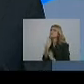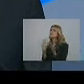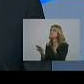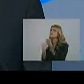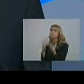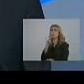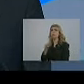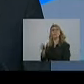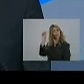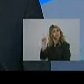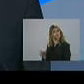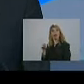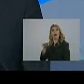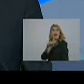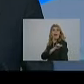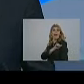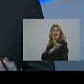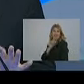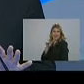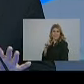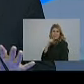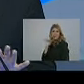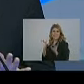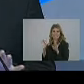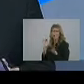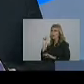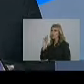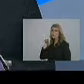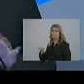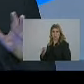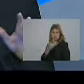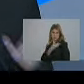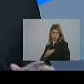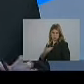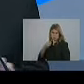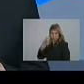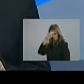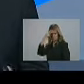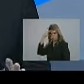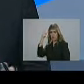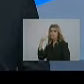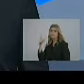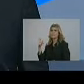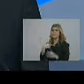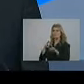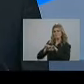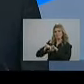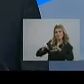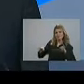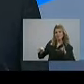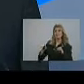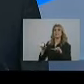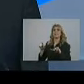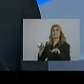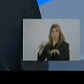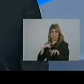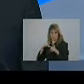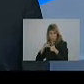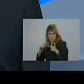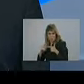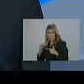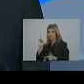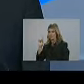professores daqueles alunos especiais, são 8 mil na rede pública, com síndromes e transtornos. Eles estavam me dizendo, as